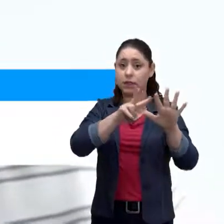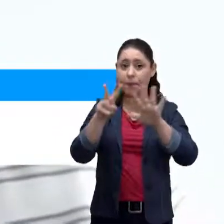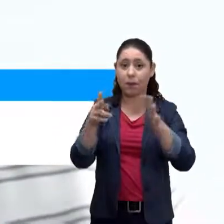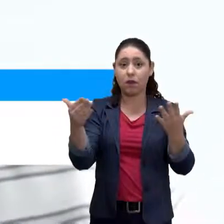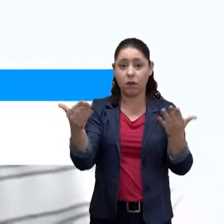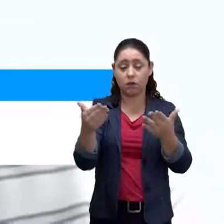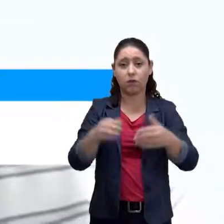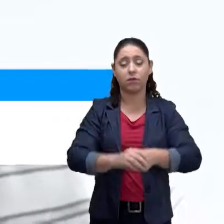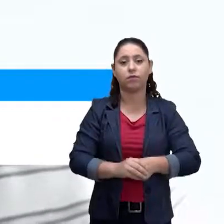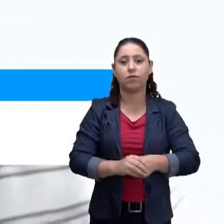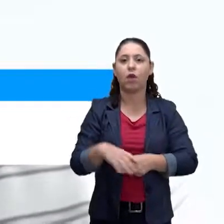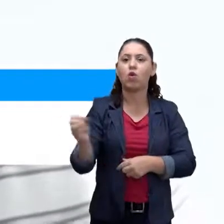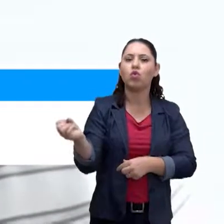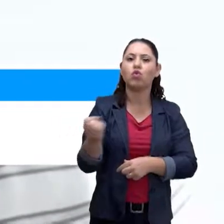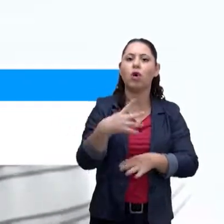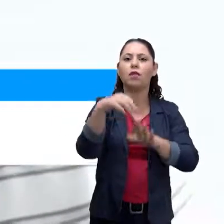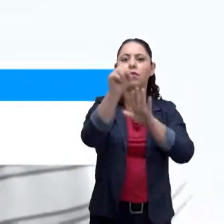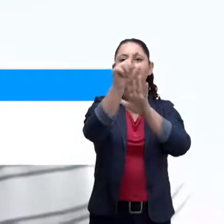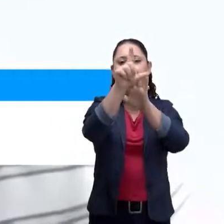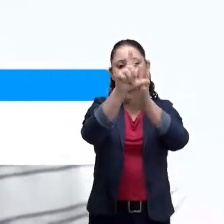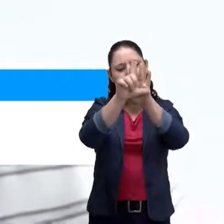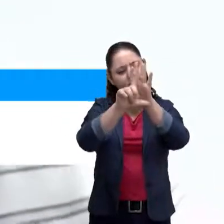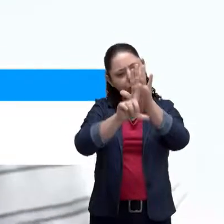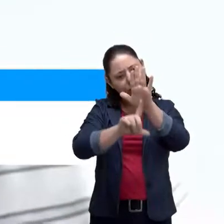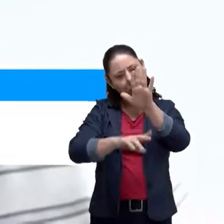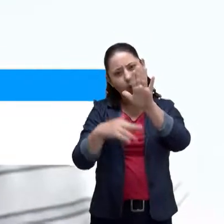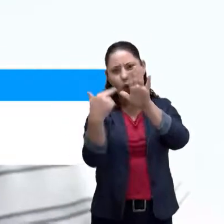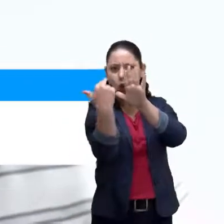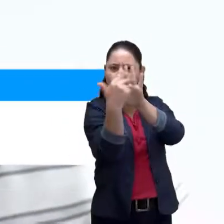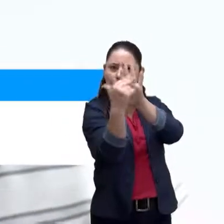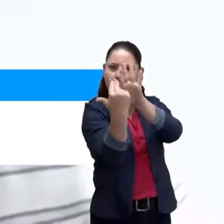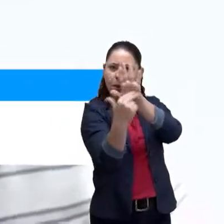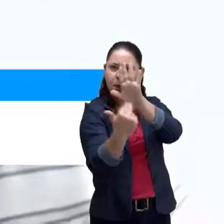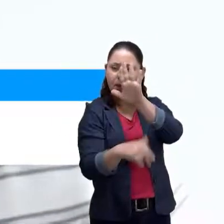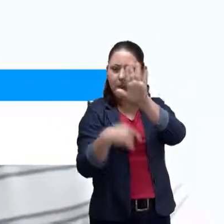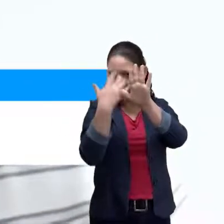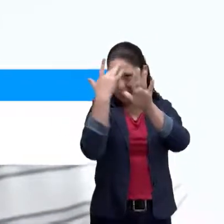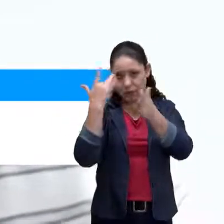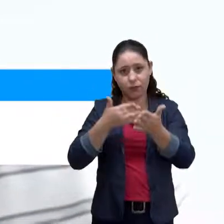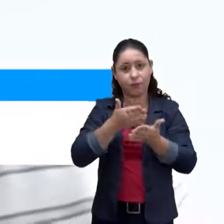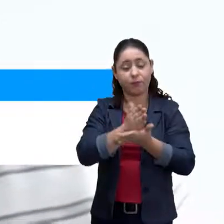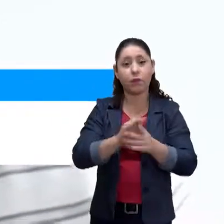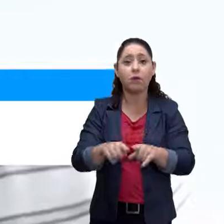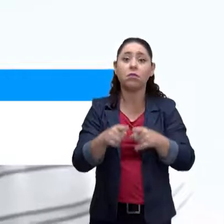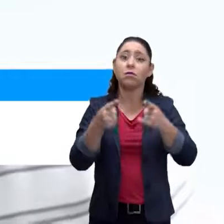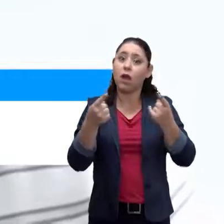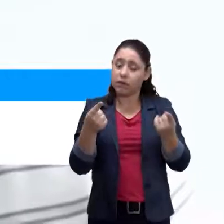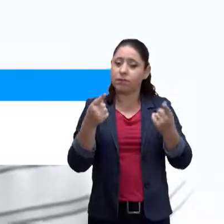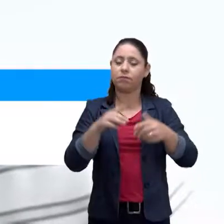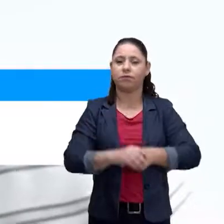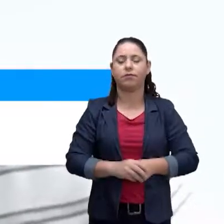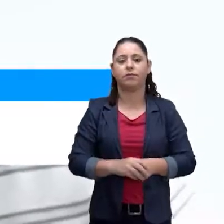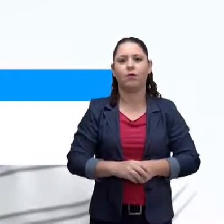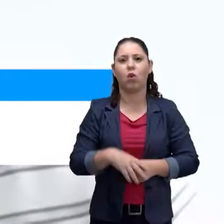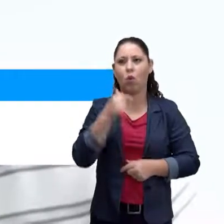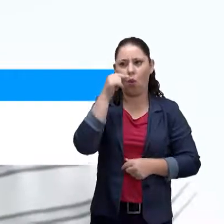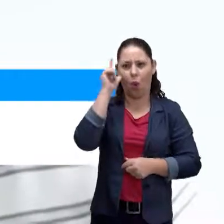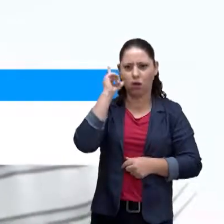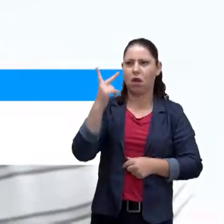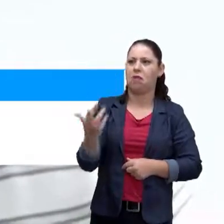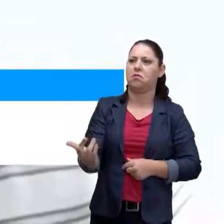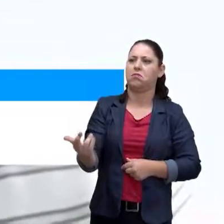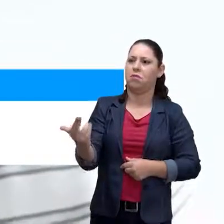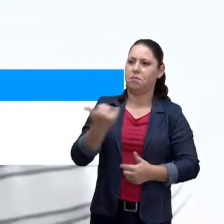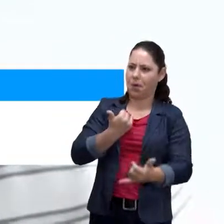agora, desta semana, uma nova lista de aprovados. Porém, desde